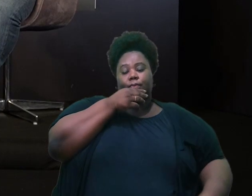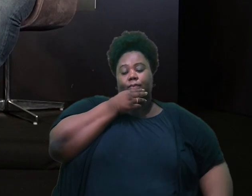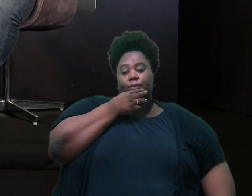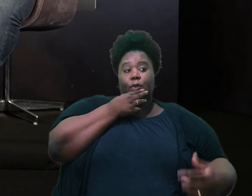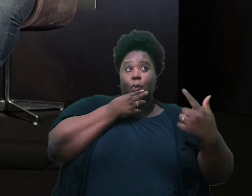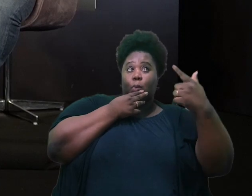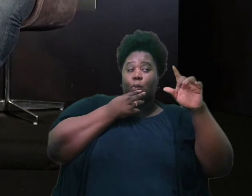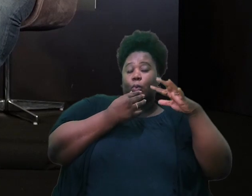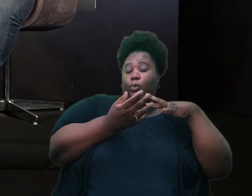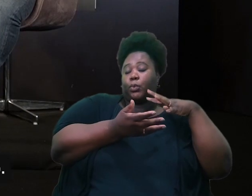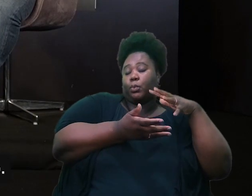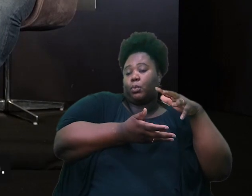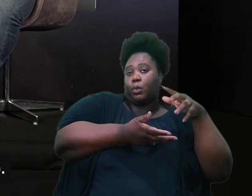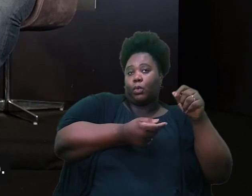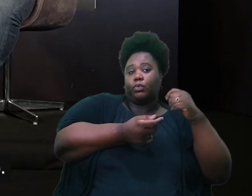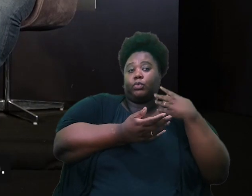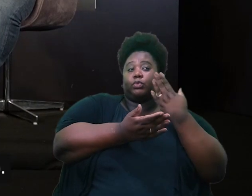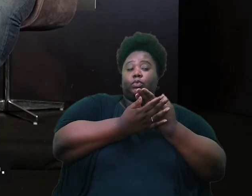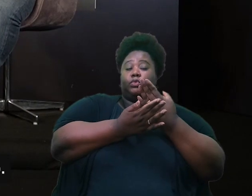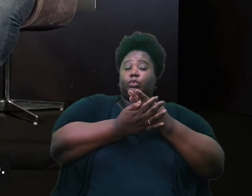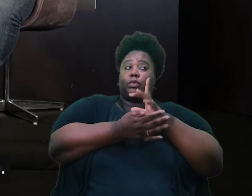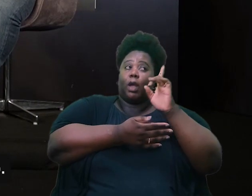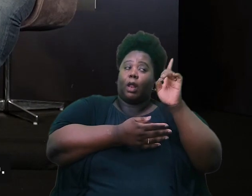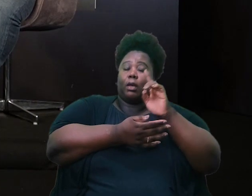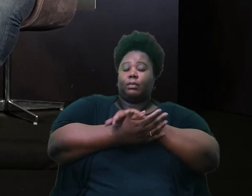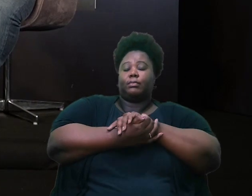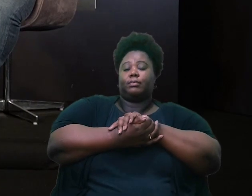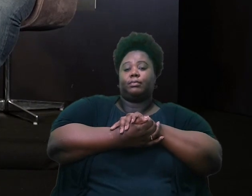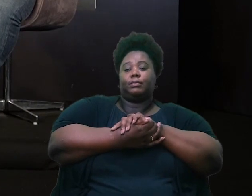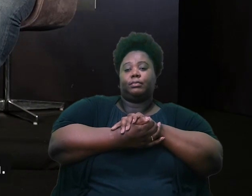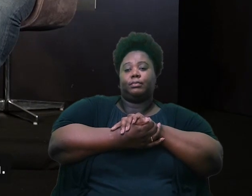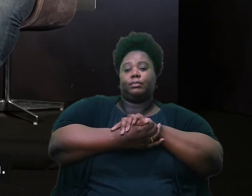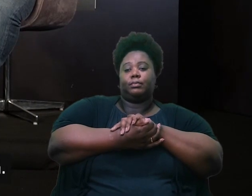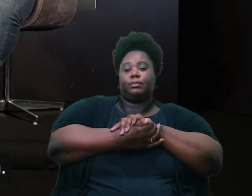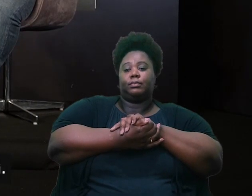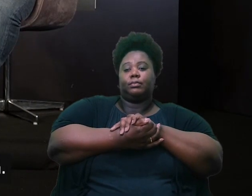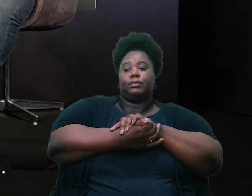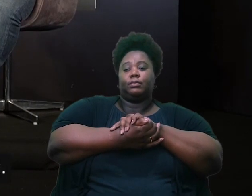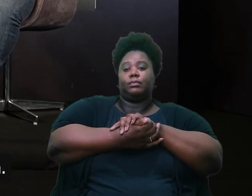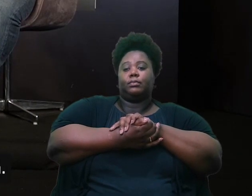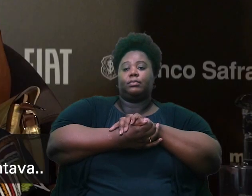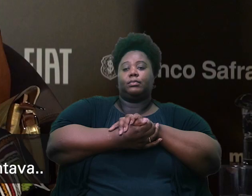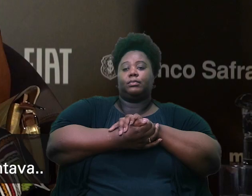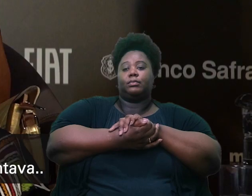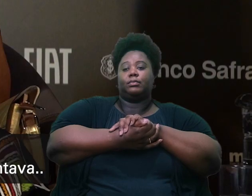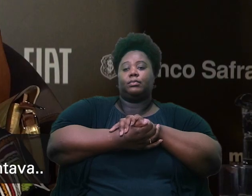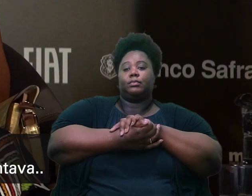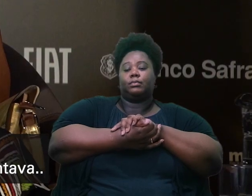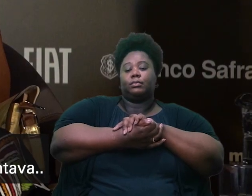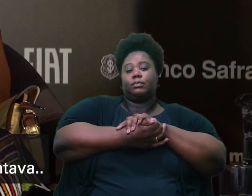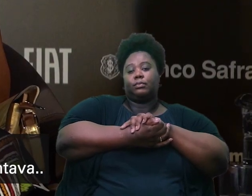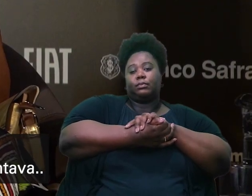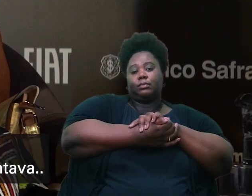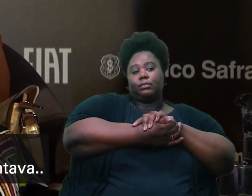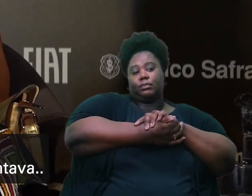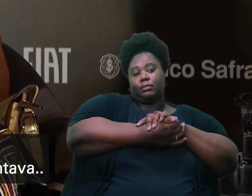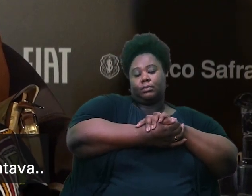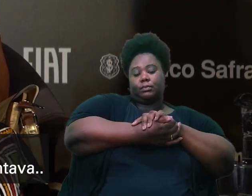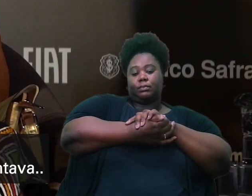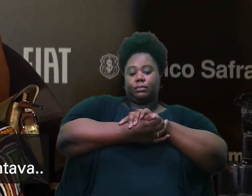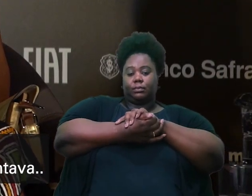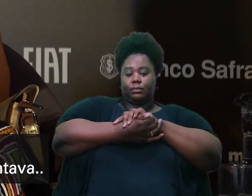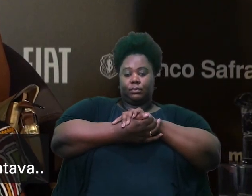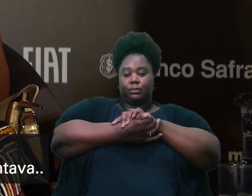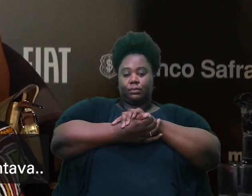outro mundo estudar no Instituto de Educação. Então, essa foi minha trajetória, quer dizer, uma